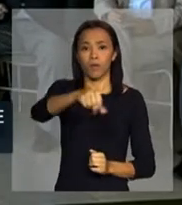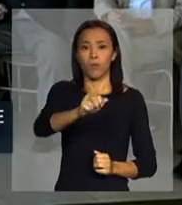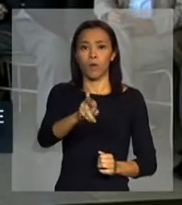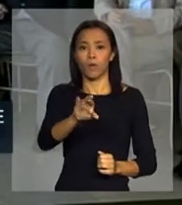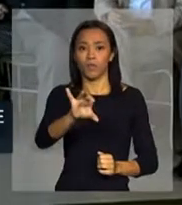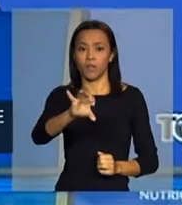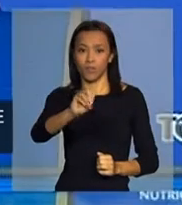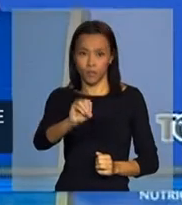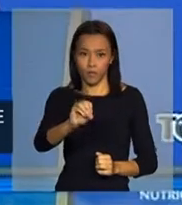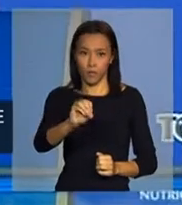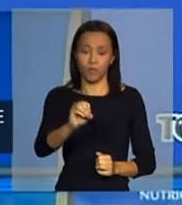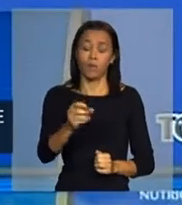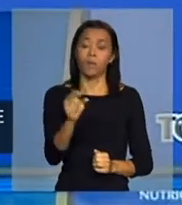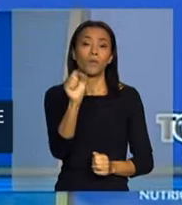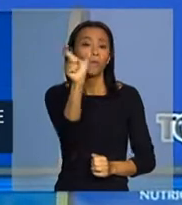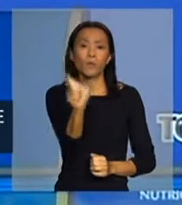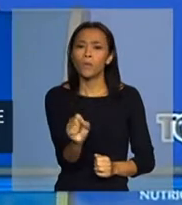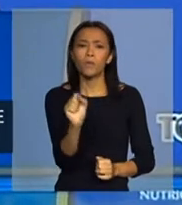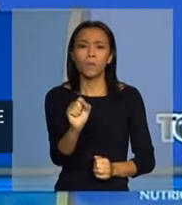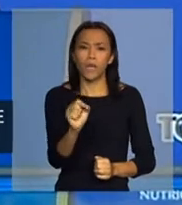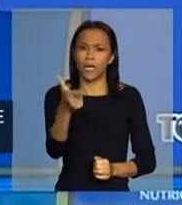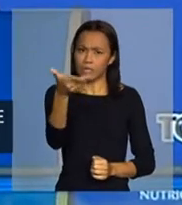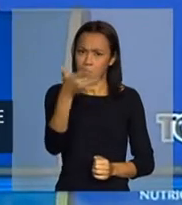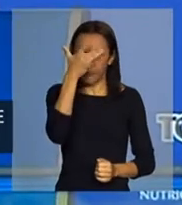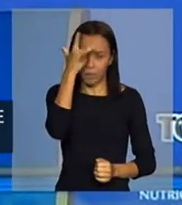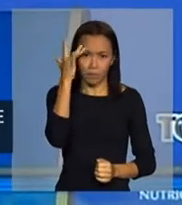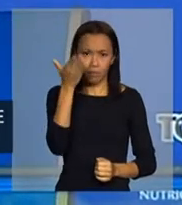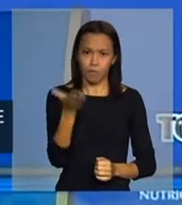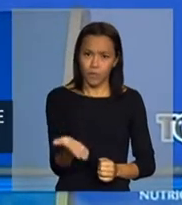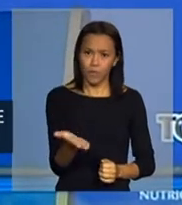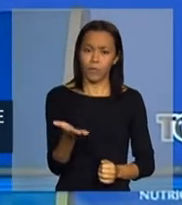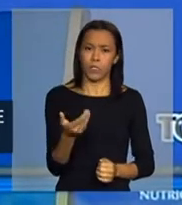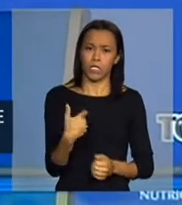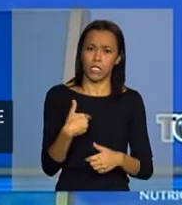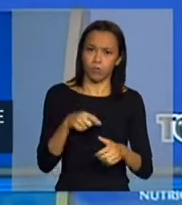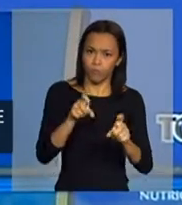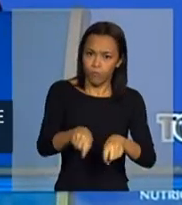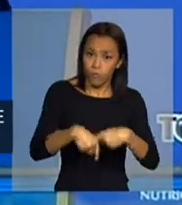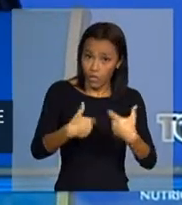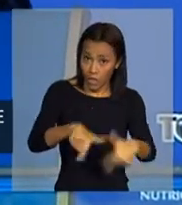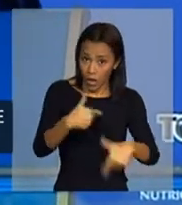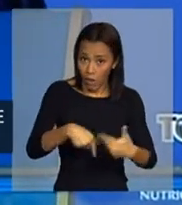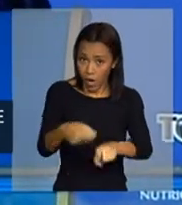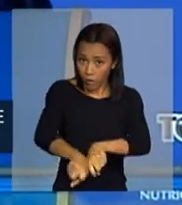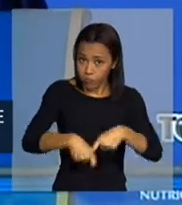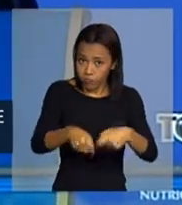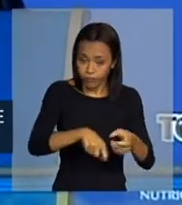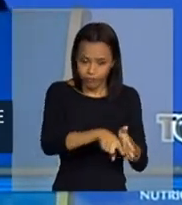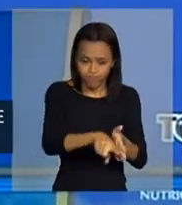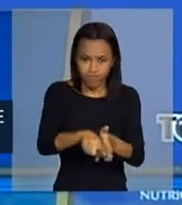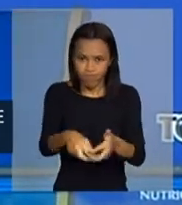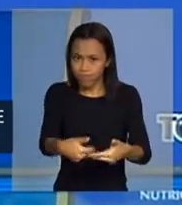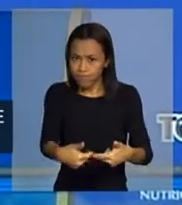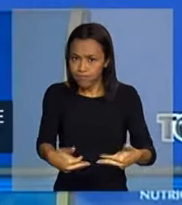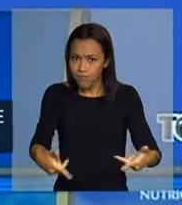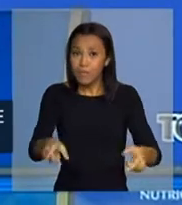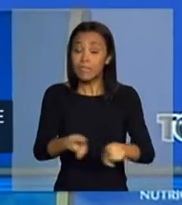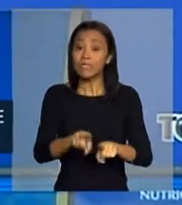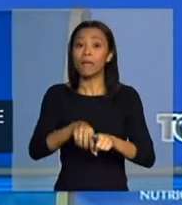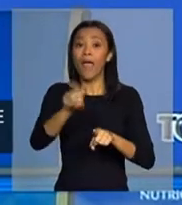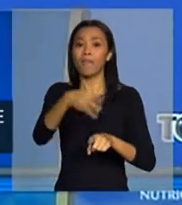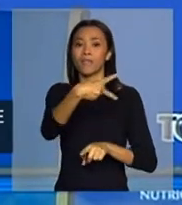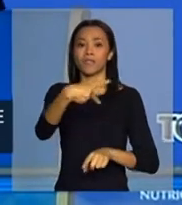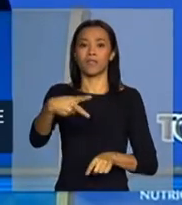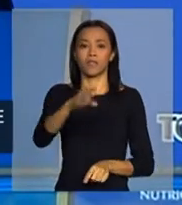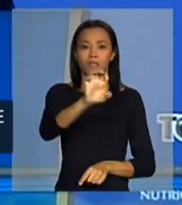Lopes, um funcionário, um agrônomo, um dos grandes presidentes da Embrapa.